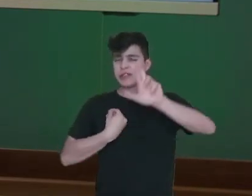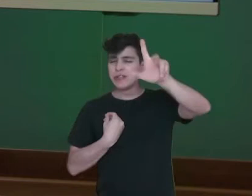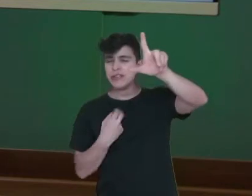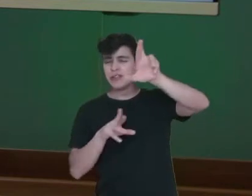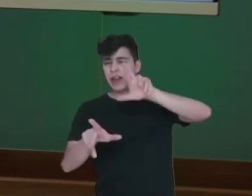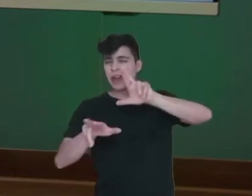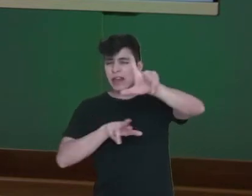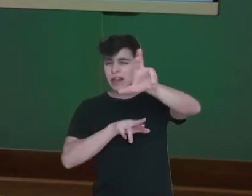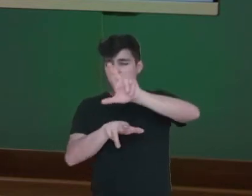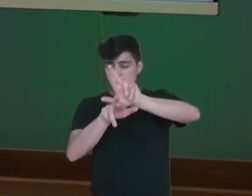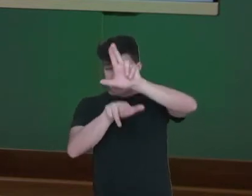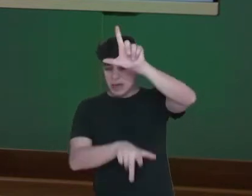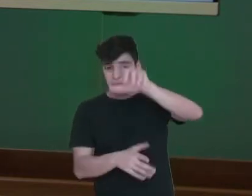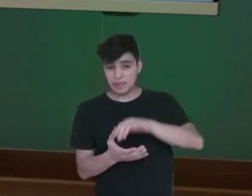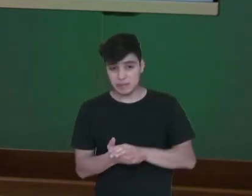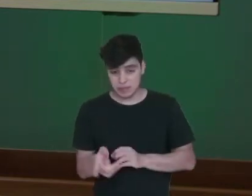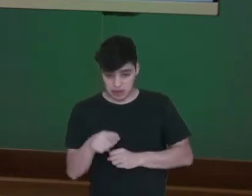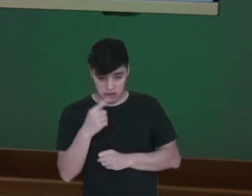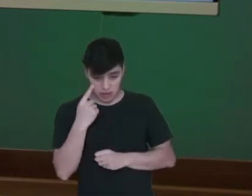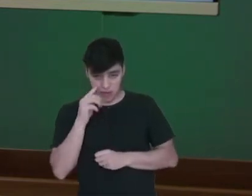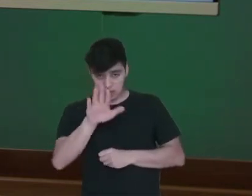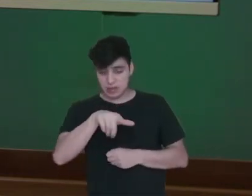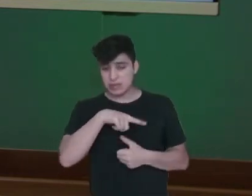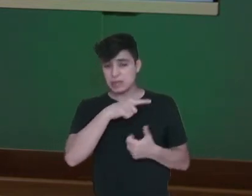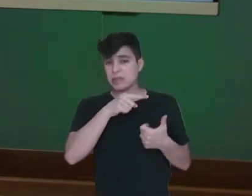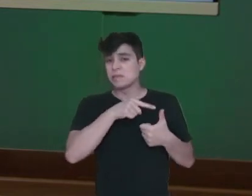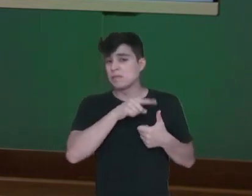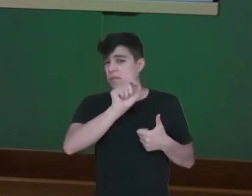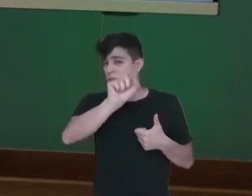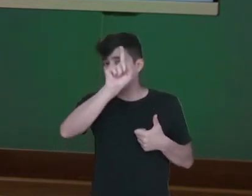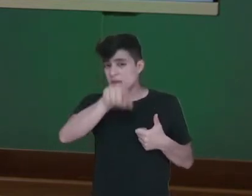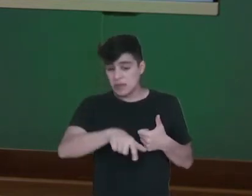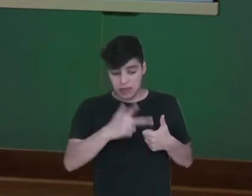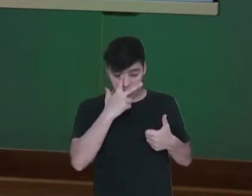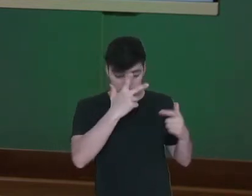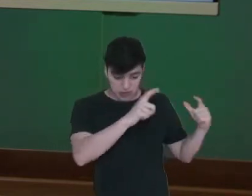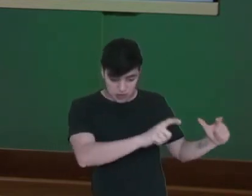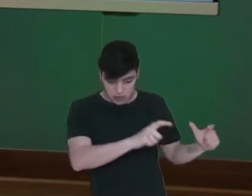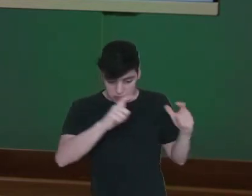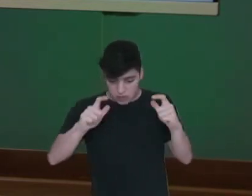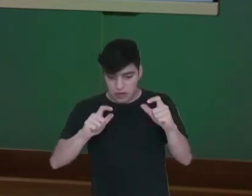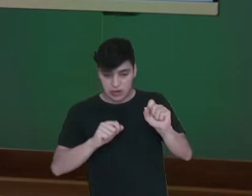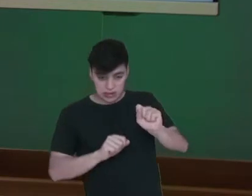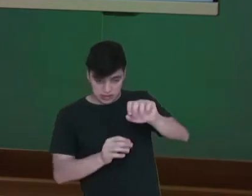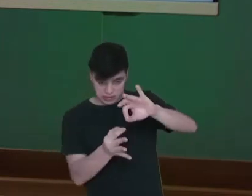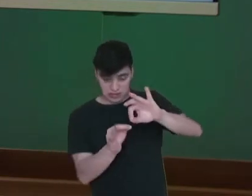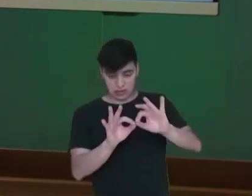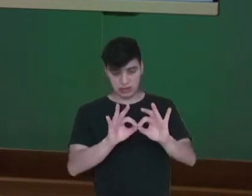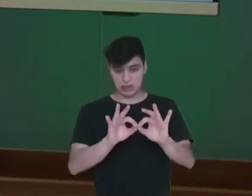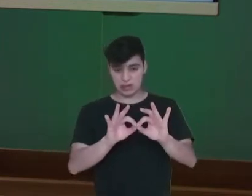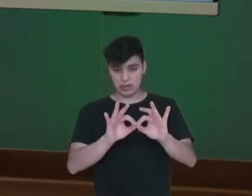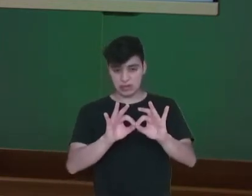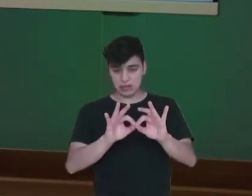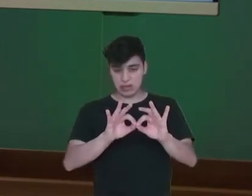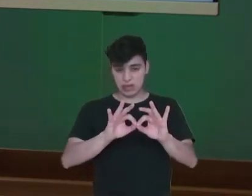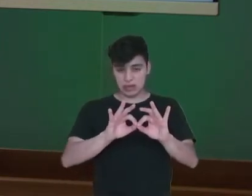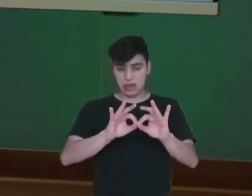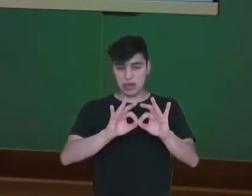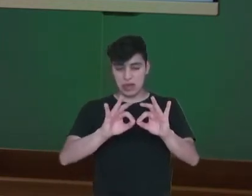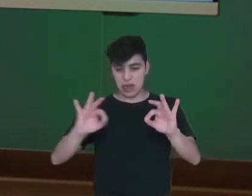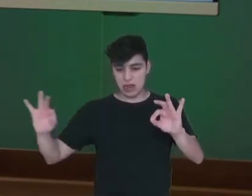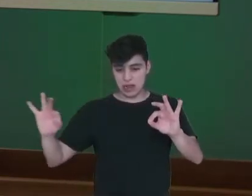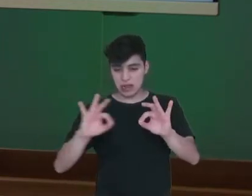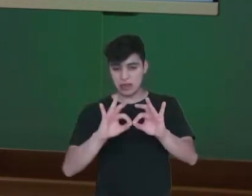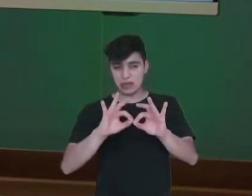diferença. Existem vários fatores, como a localização, ou seja, a latitude de cada ponto do